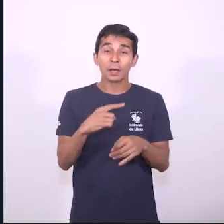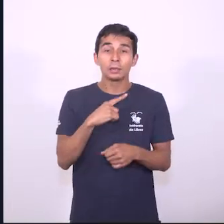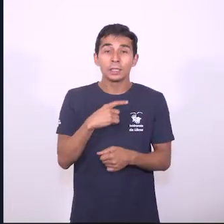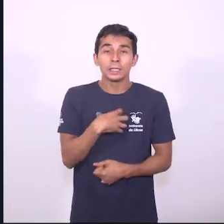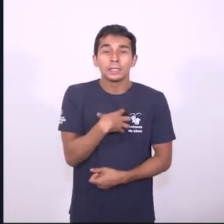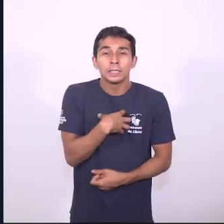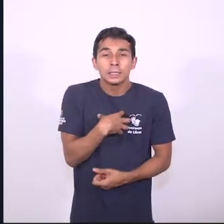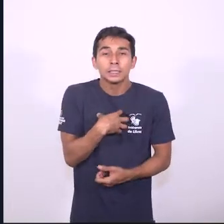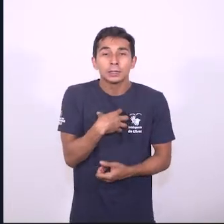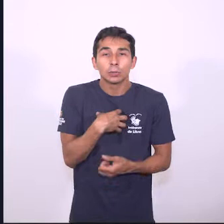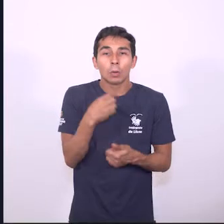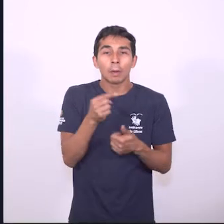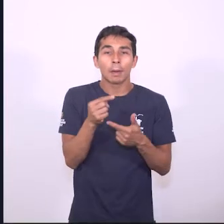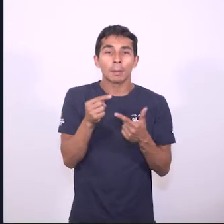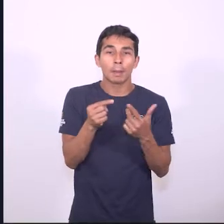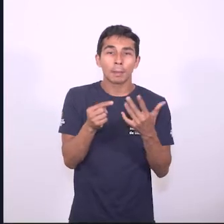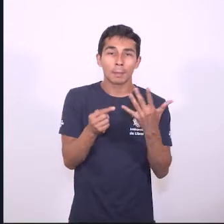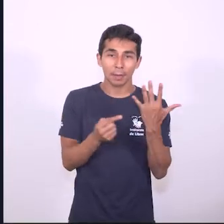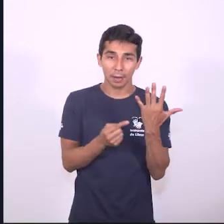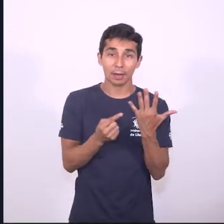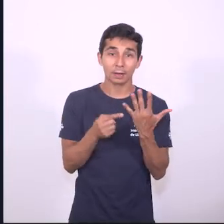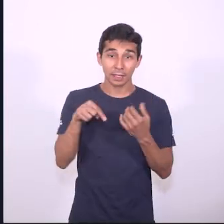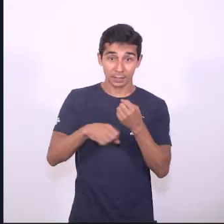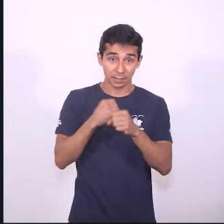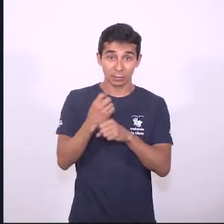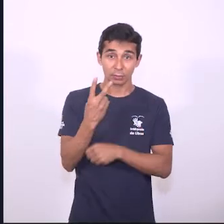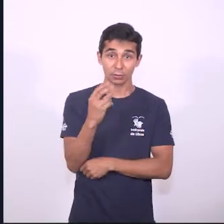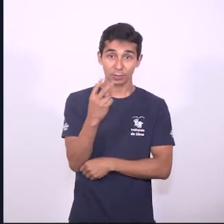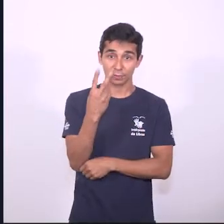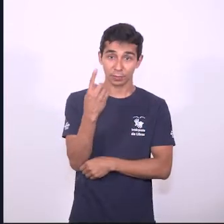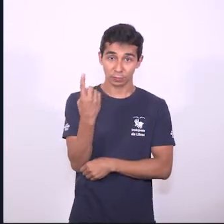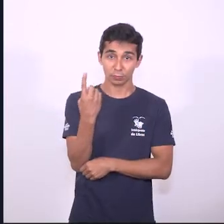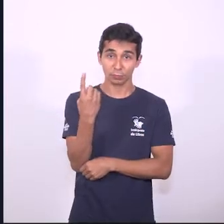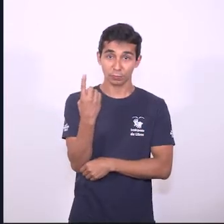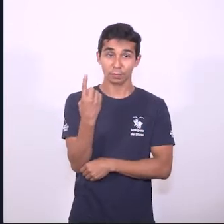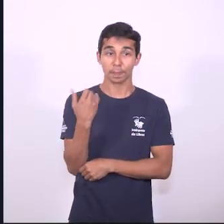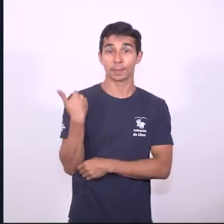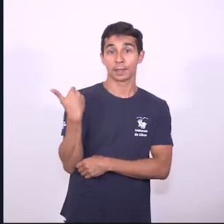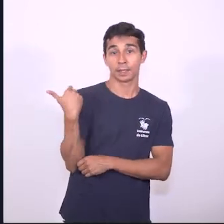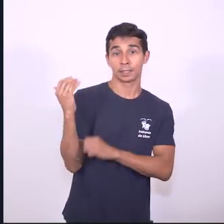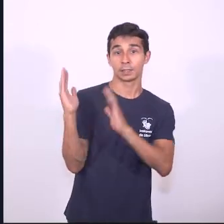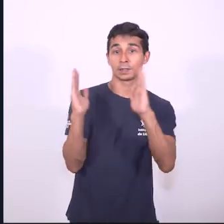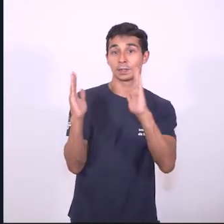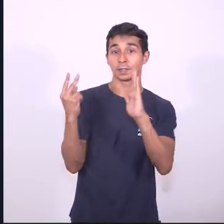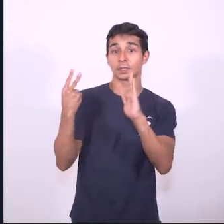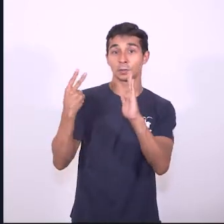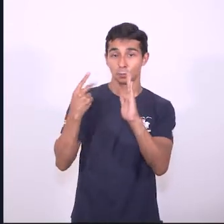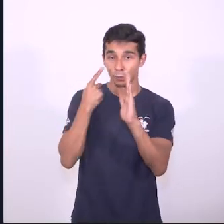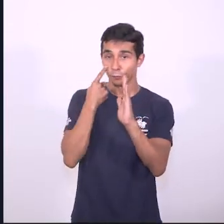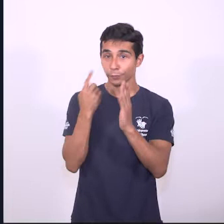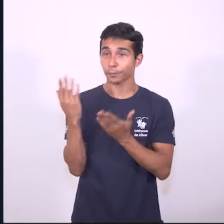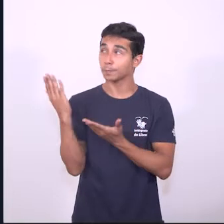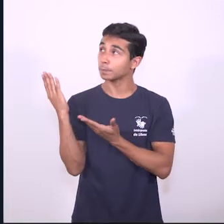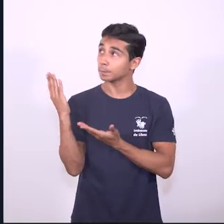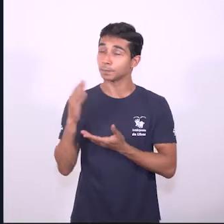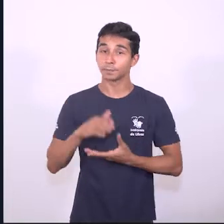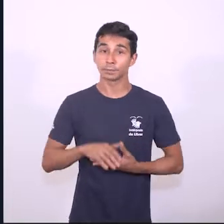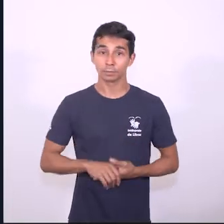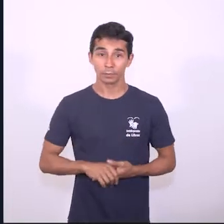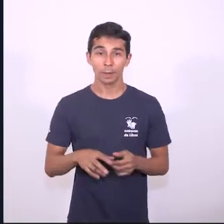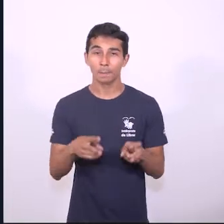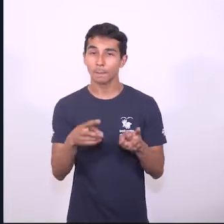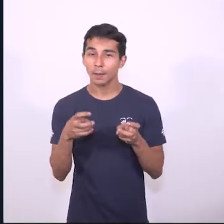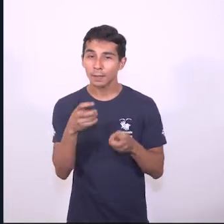em 2021. Segundo a faixa etária. Então, é possível se perceber aqui que na população